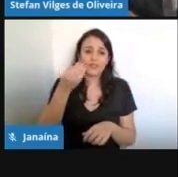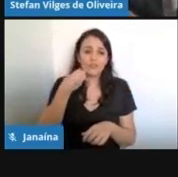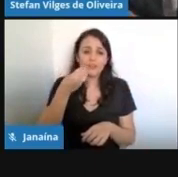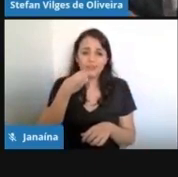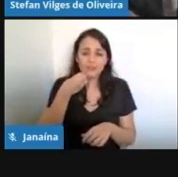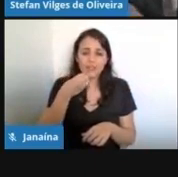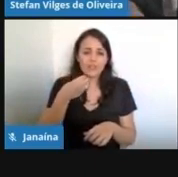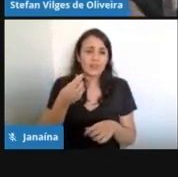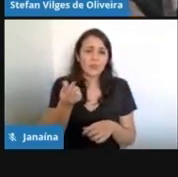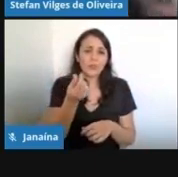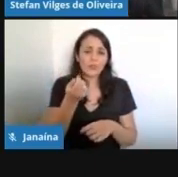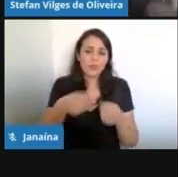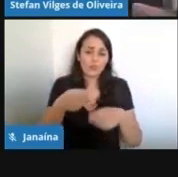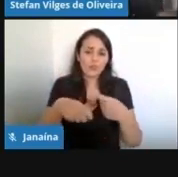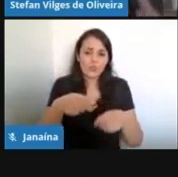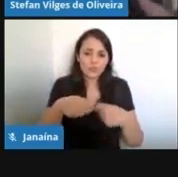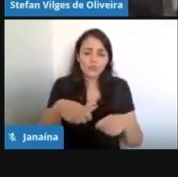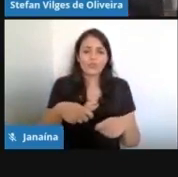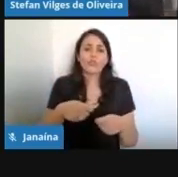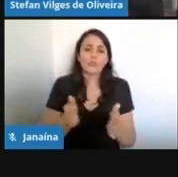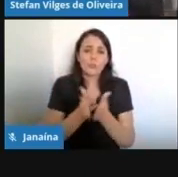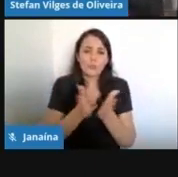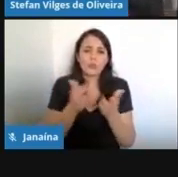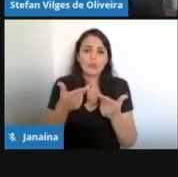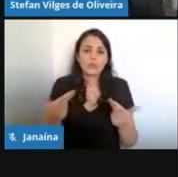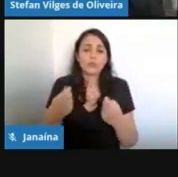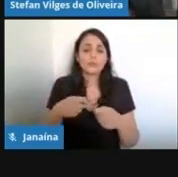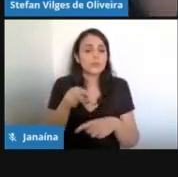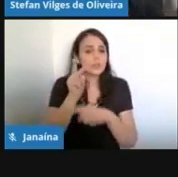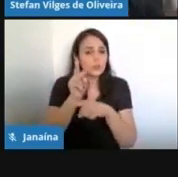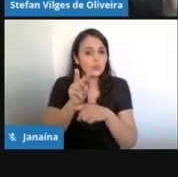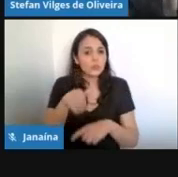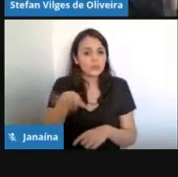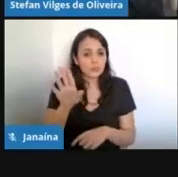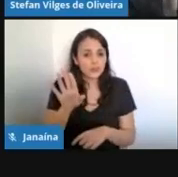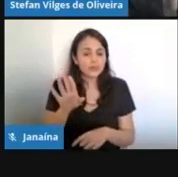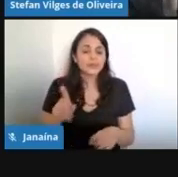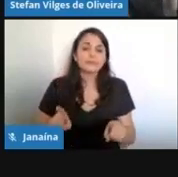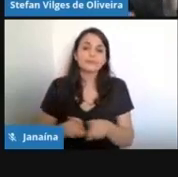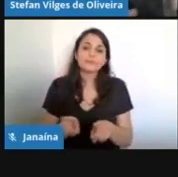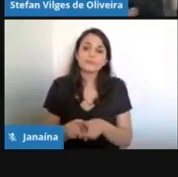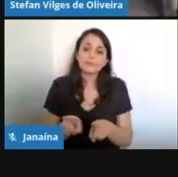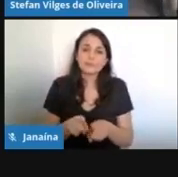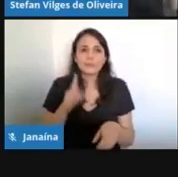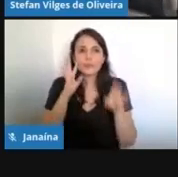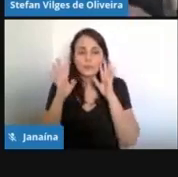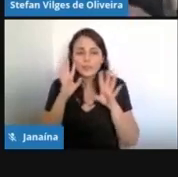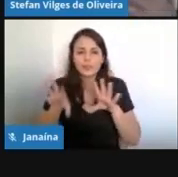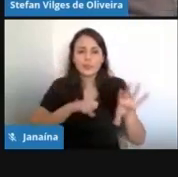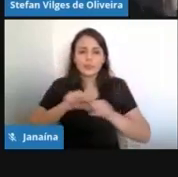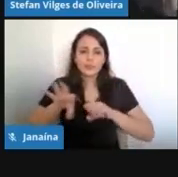fragilidade econômica importante. Então, vamos ter que ter uma atenção especial. Pensando que a transmissão vai ocorrer